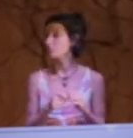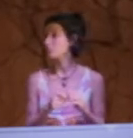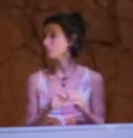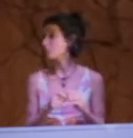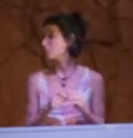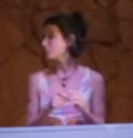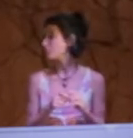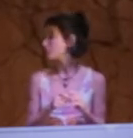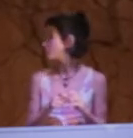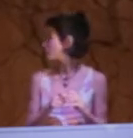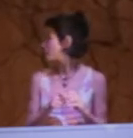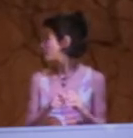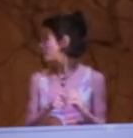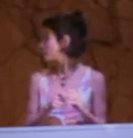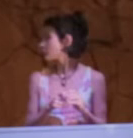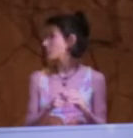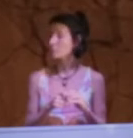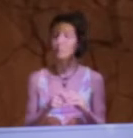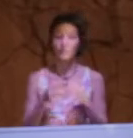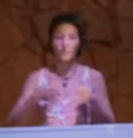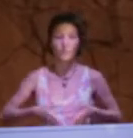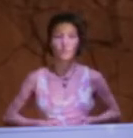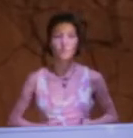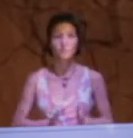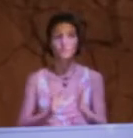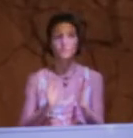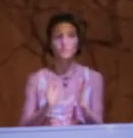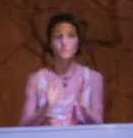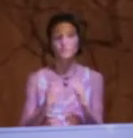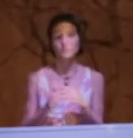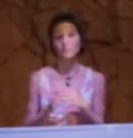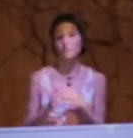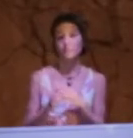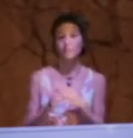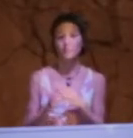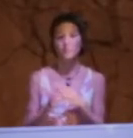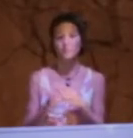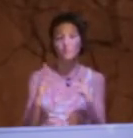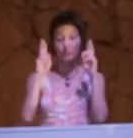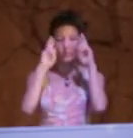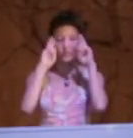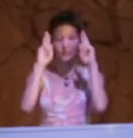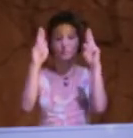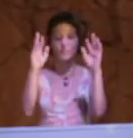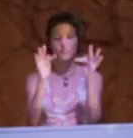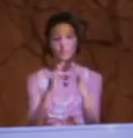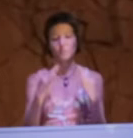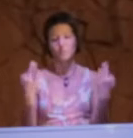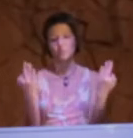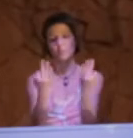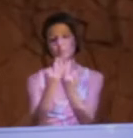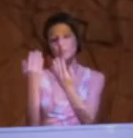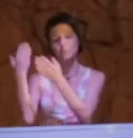Então, eu sou filho do Real Forte Príncipe da Beira. E falo e saúdo esses meus mais velhos a partir dessas